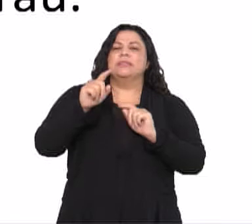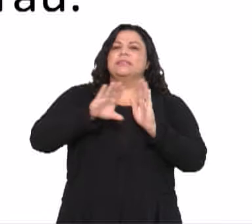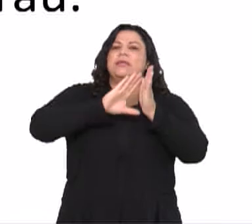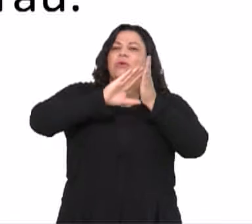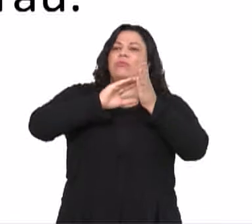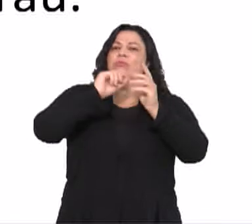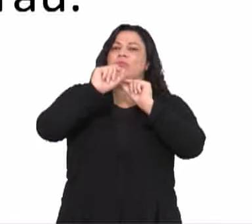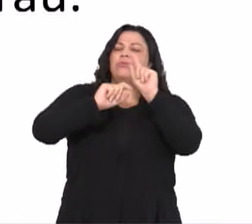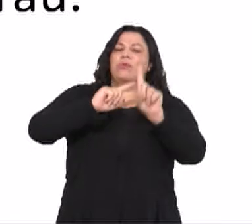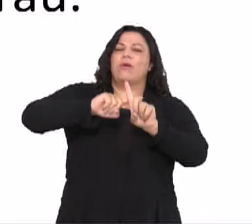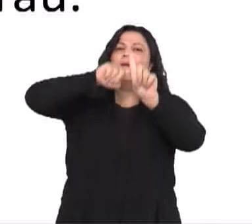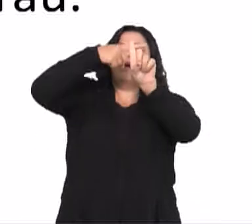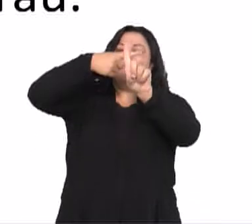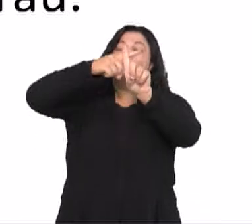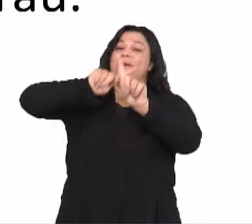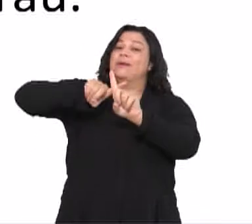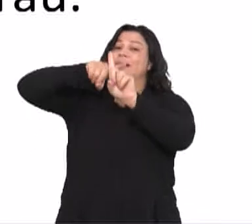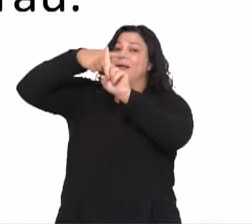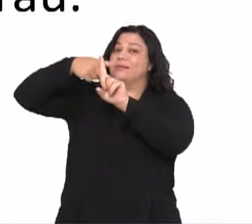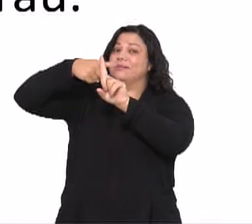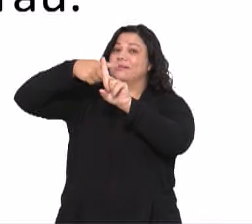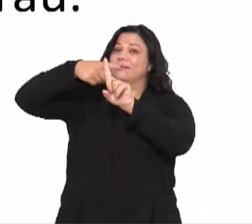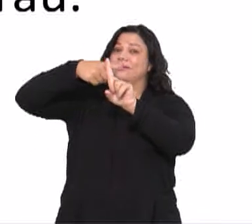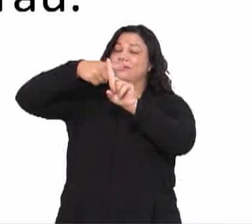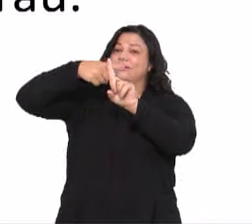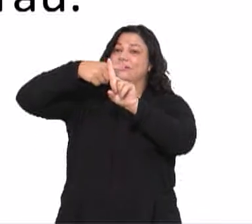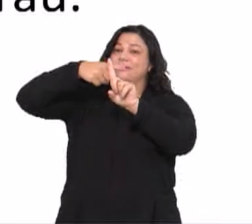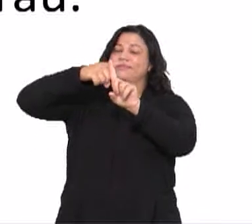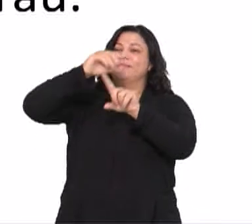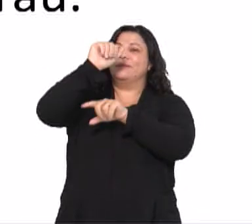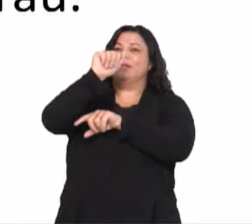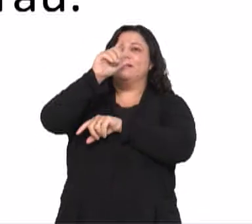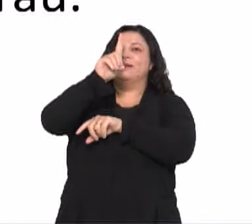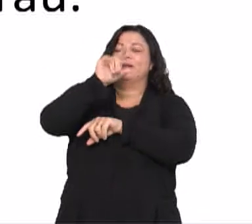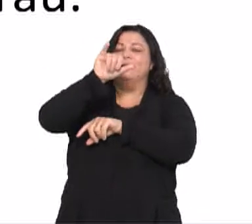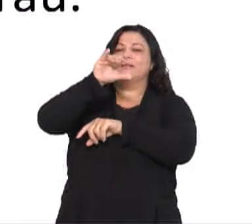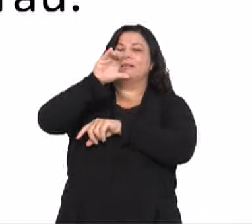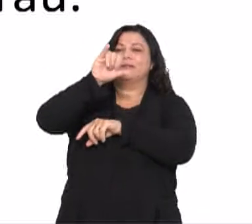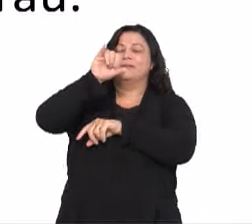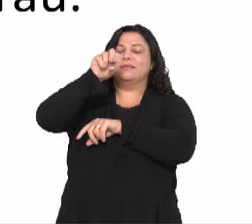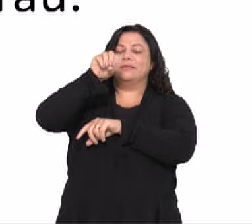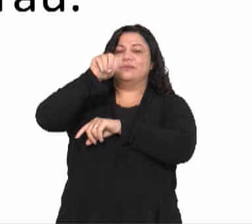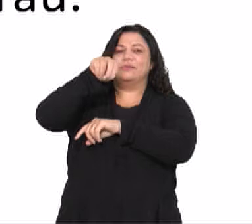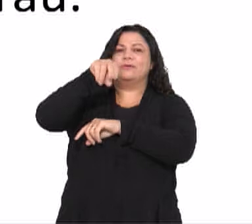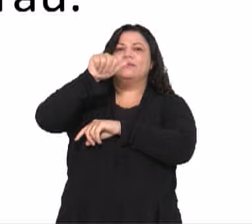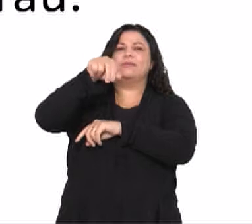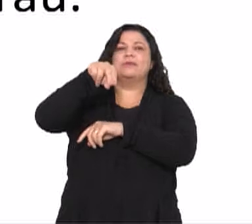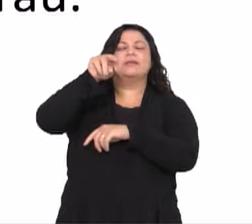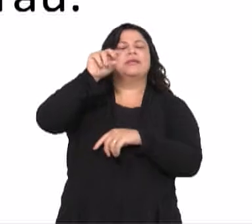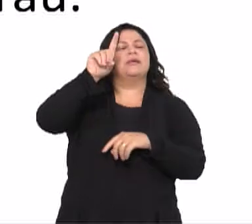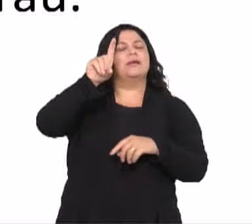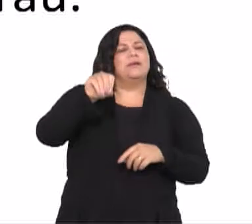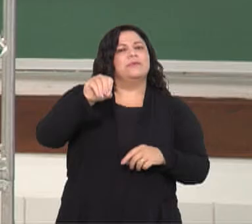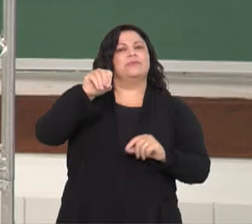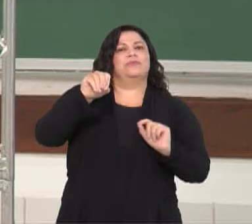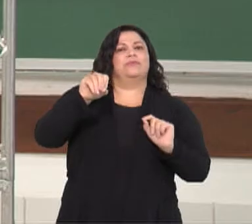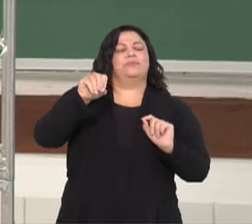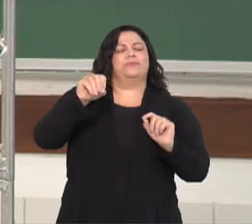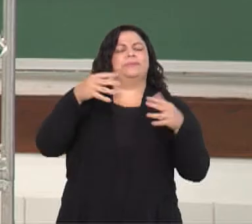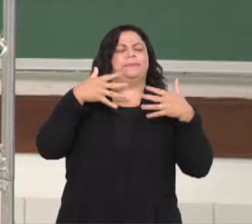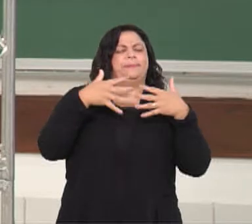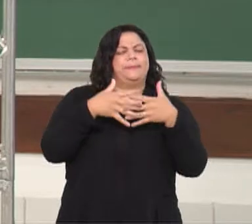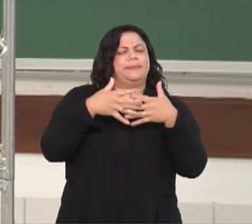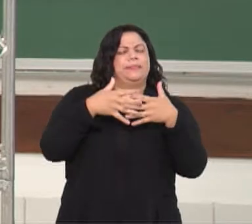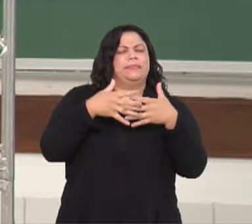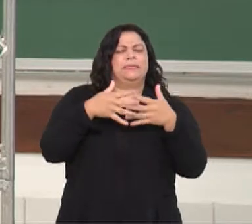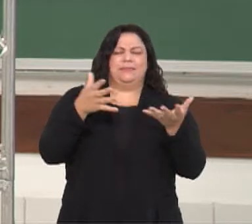obtidos adicionando-se os coeficientes de termos que apresentam o mesmo grau. Tecnicamente complexo, mas para